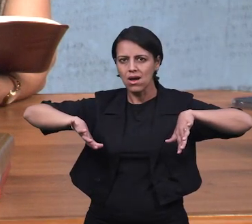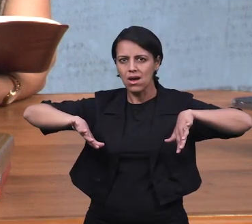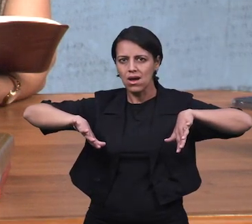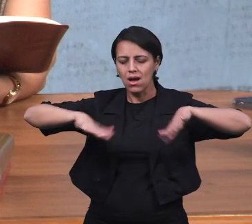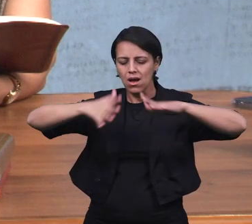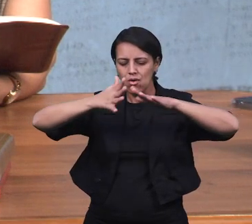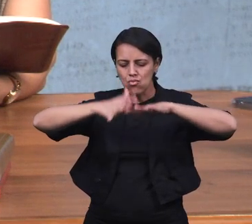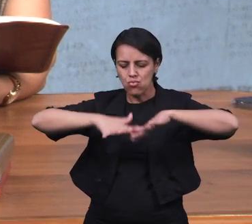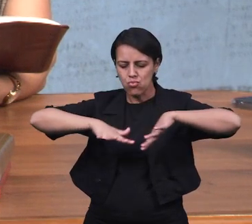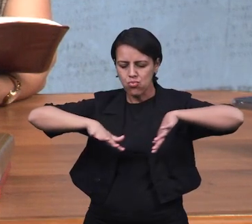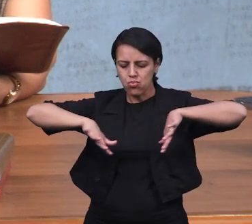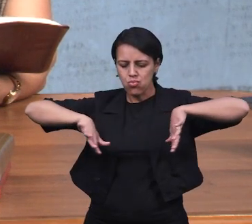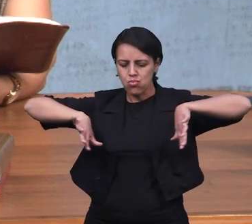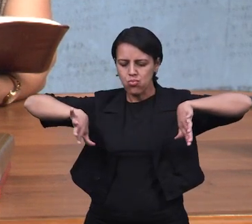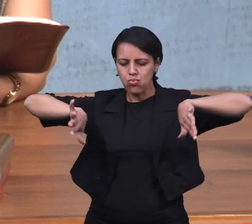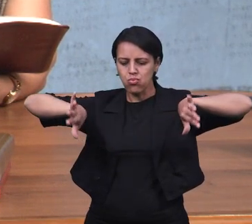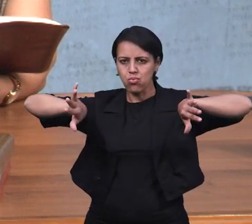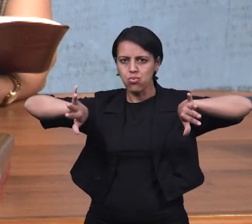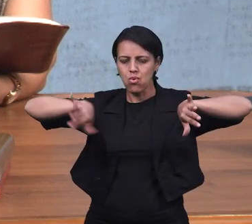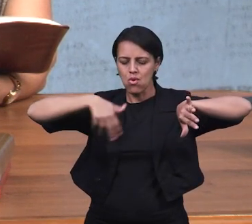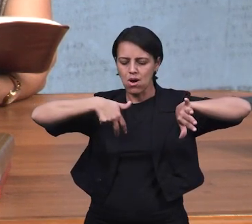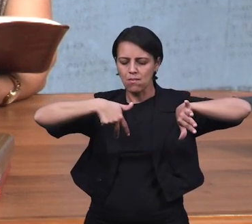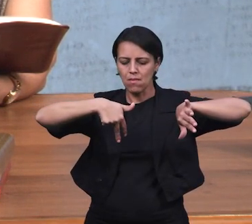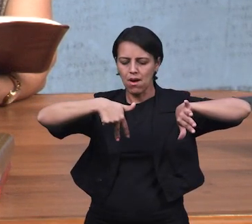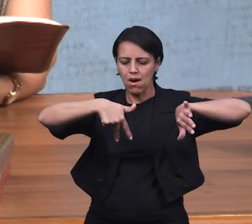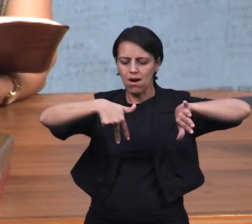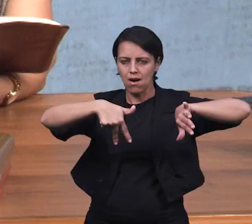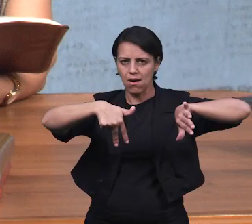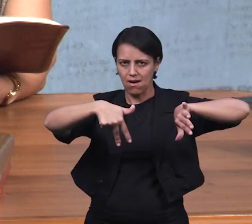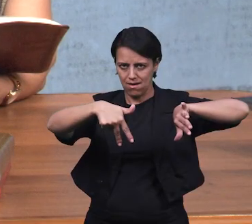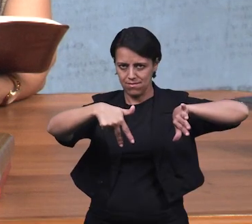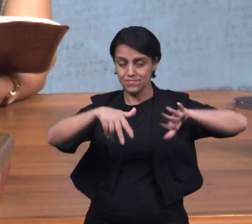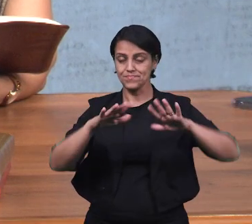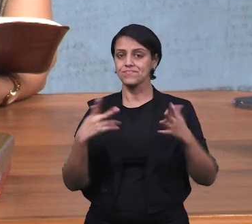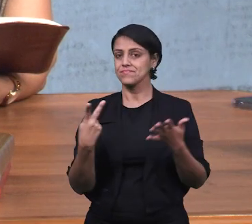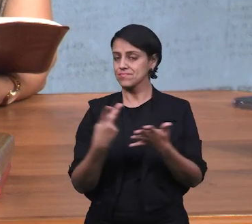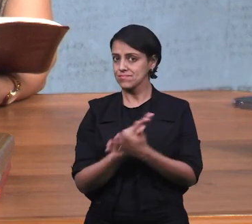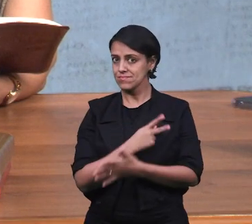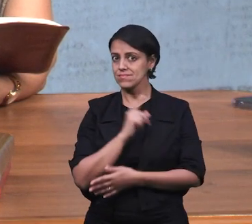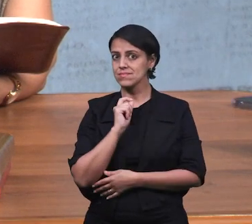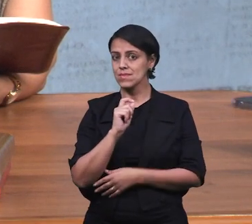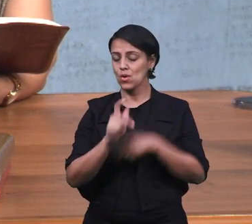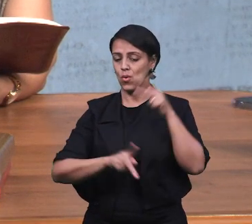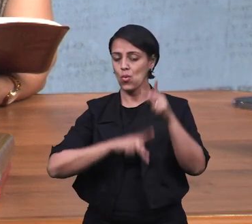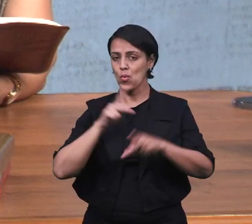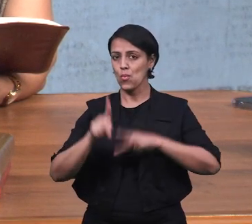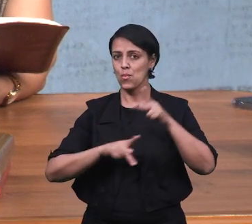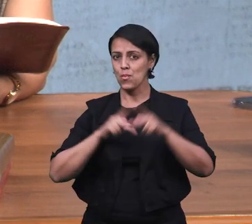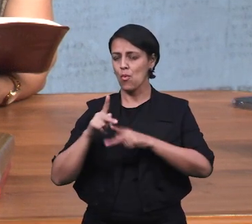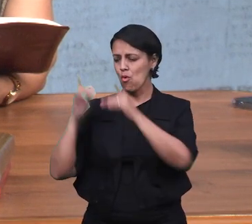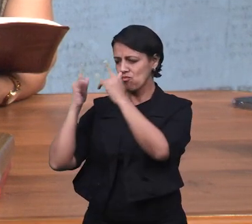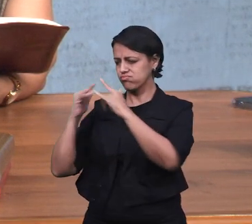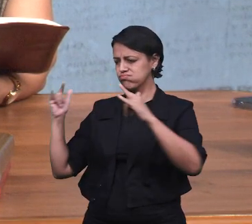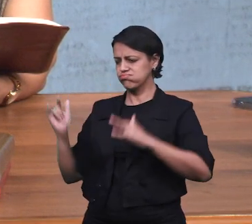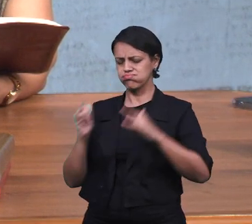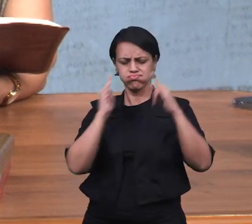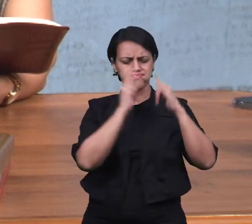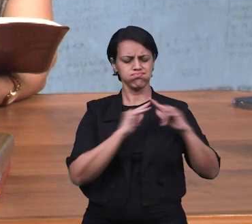montão. E aconteceu que, partindo o povo das suas tendas para passar o